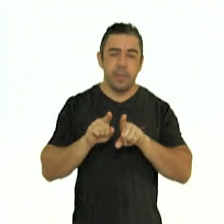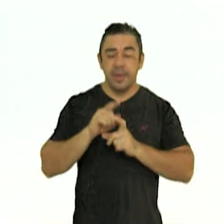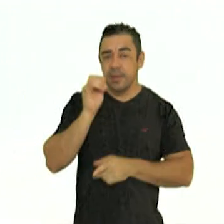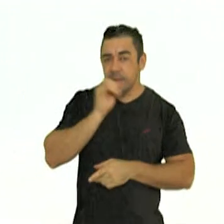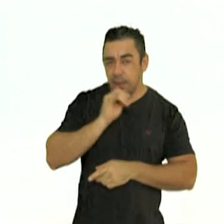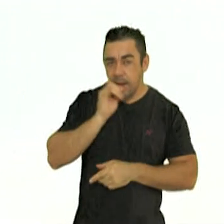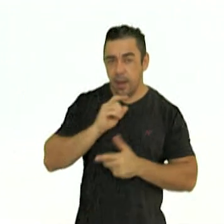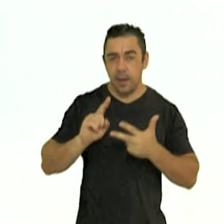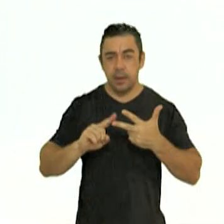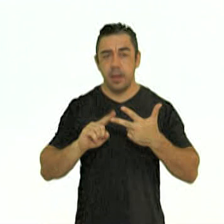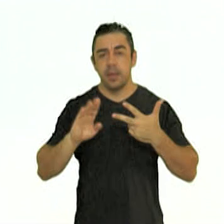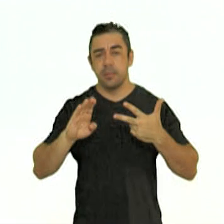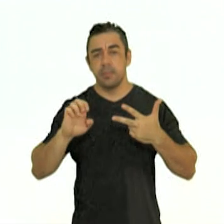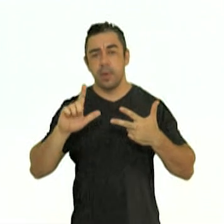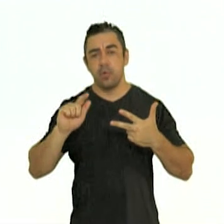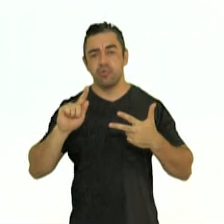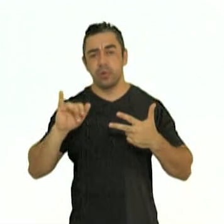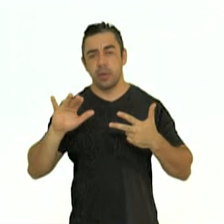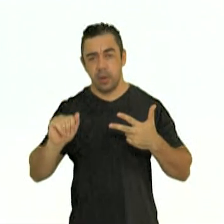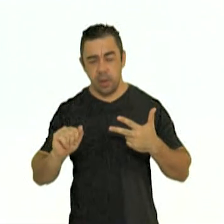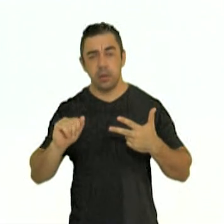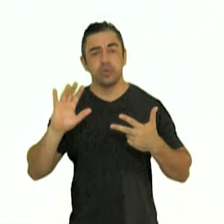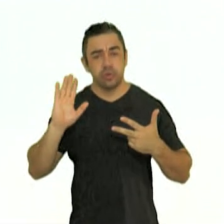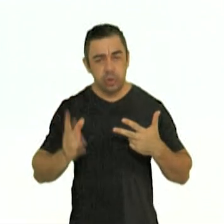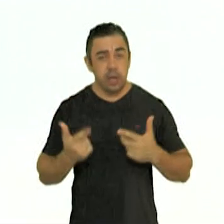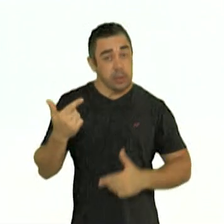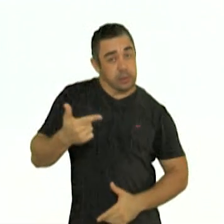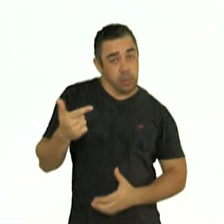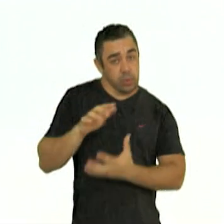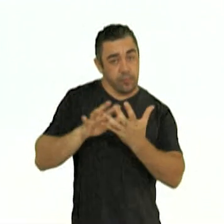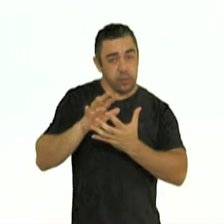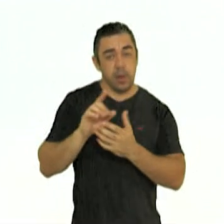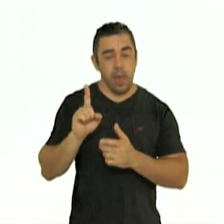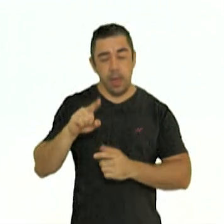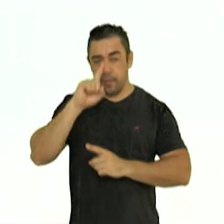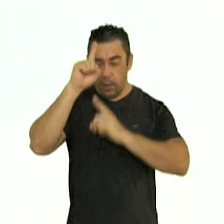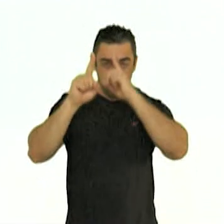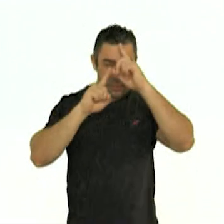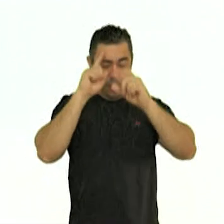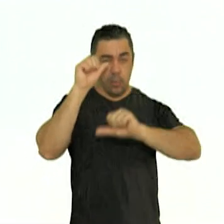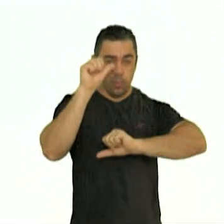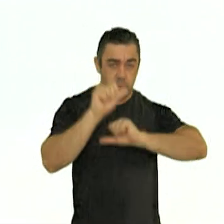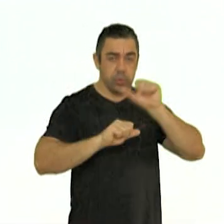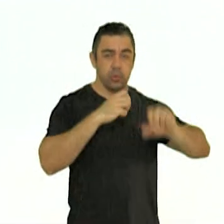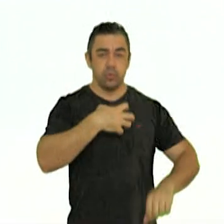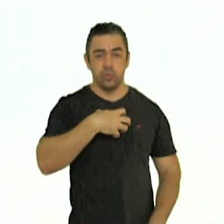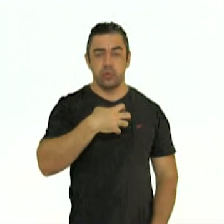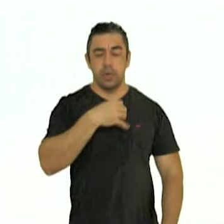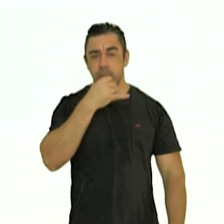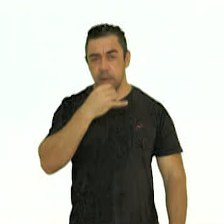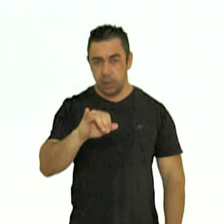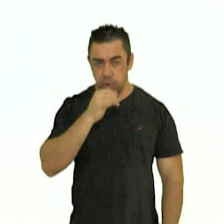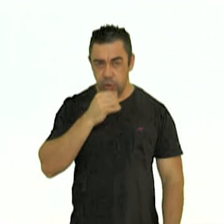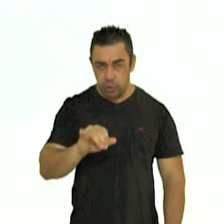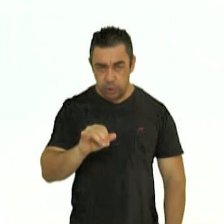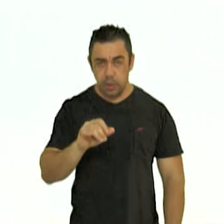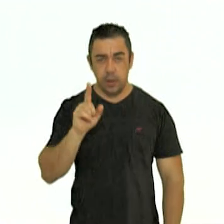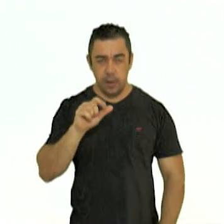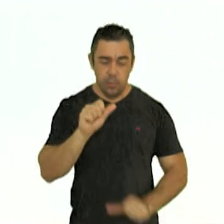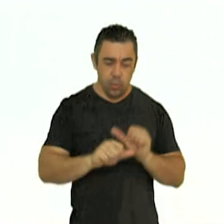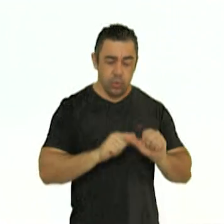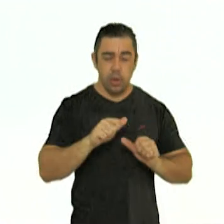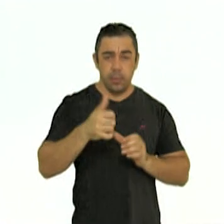participaram dessa segunda revolução, que já envolve todas aquelas invenções, a troca de fonte energética, de matriz energética pelo